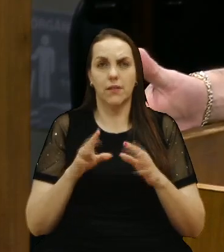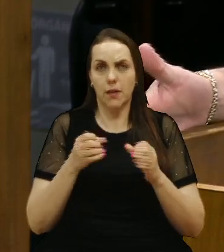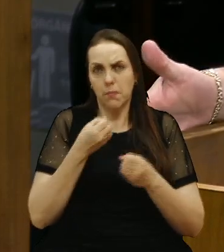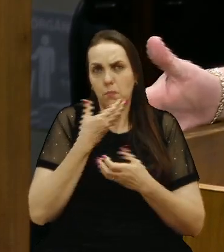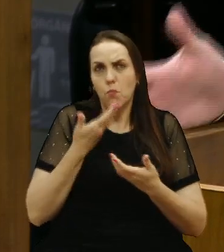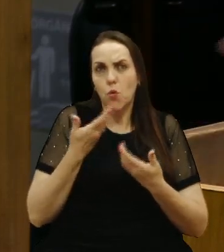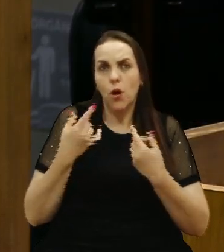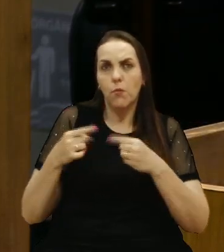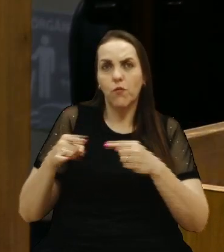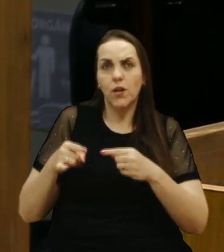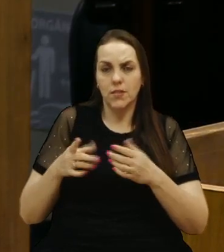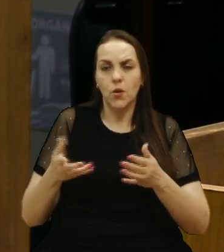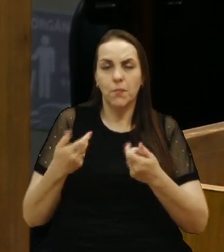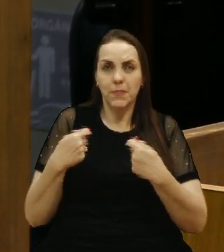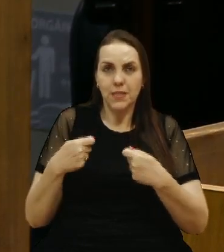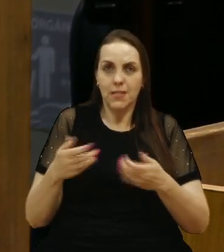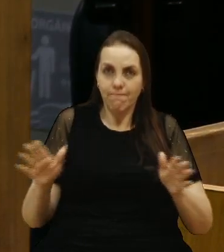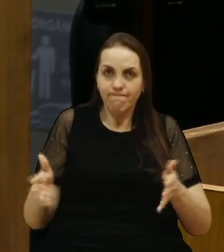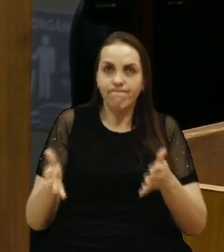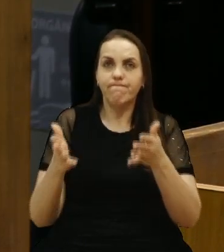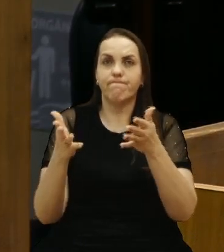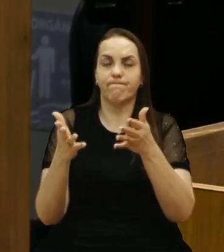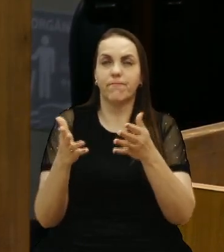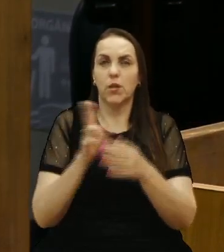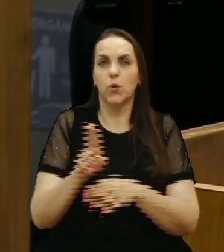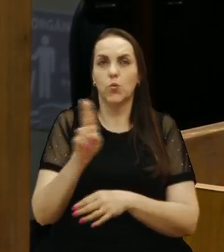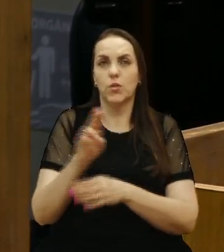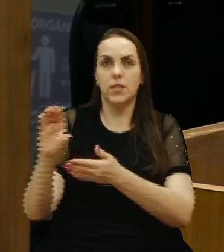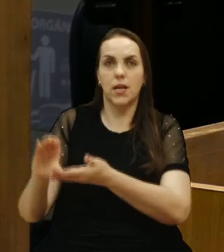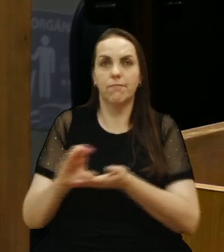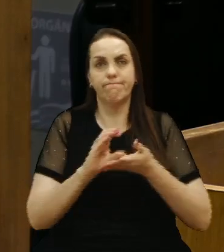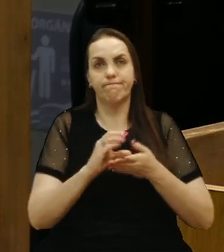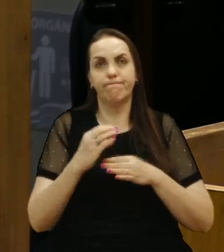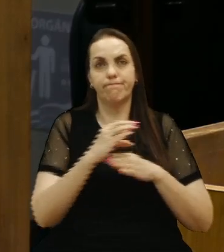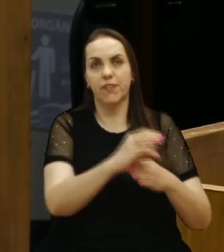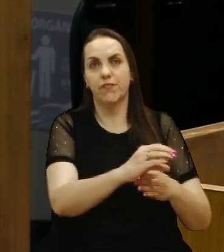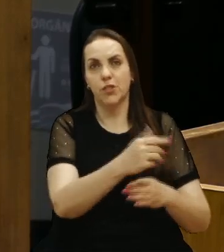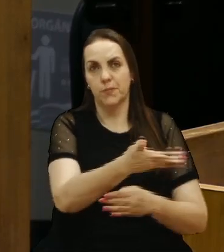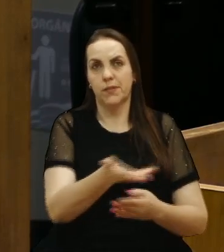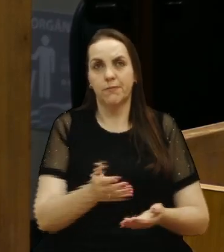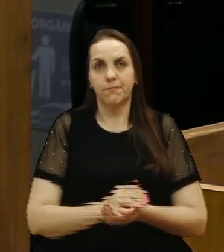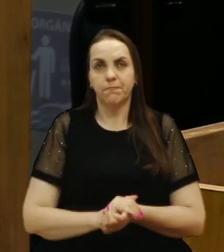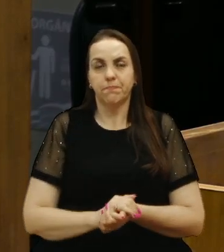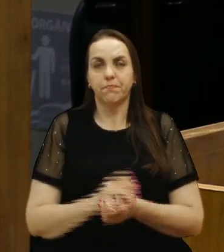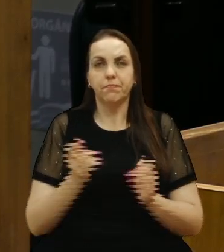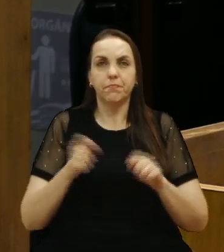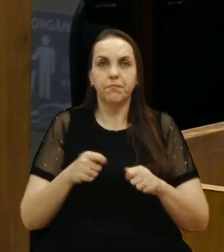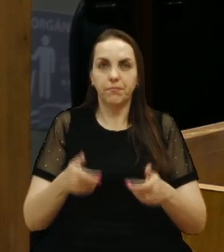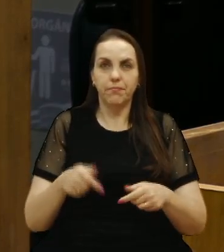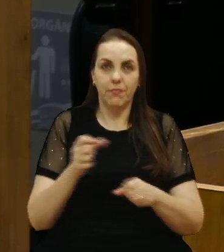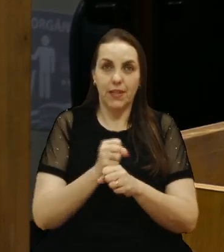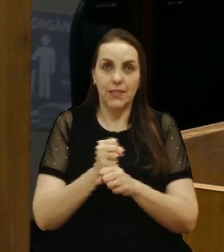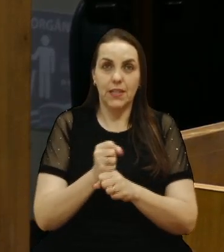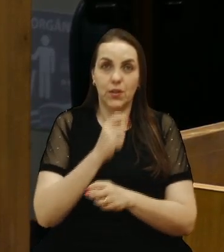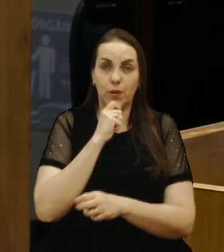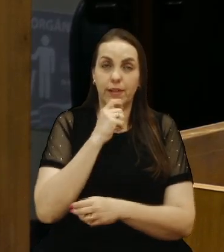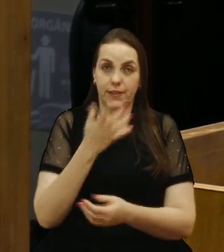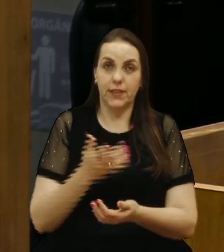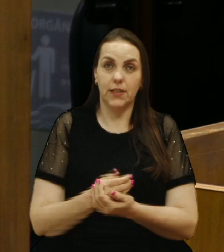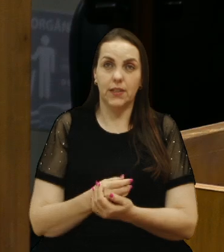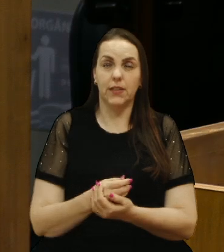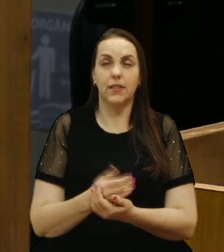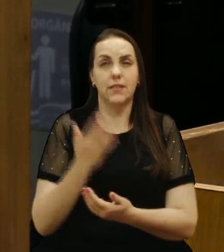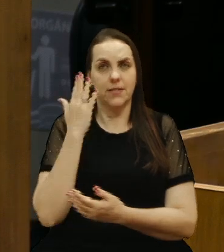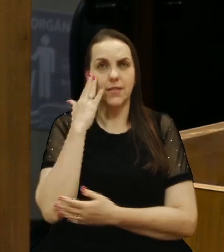consiga aplicar tão logo, de imediato, ainda, se possível, este ano, porque a gente sabe